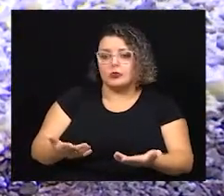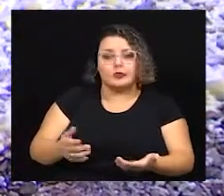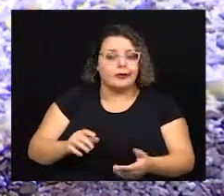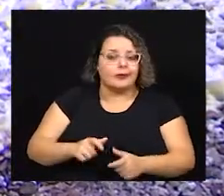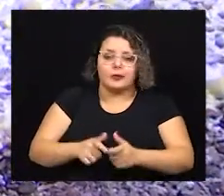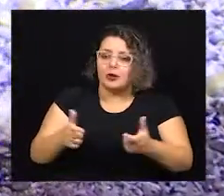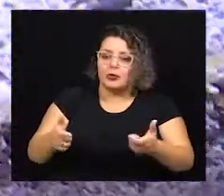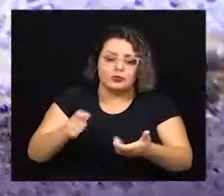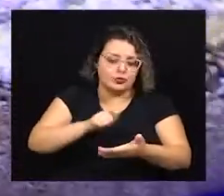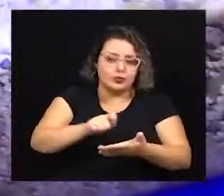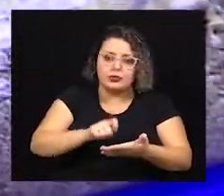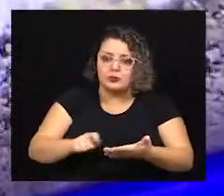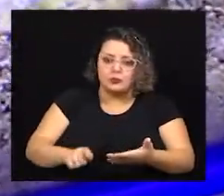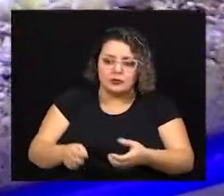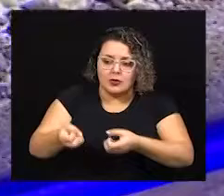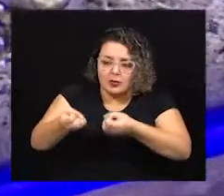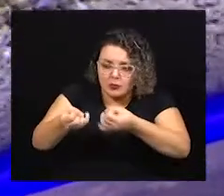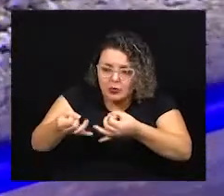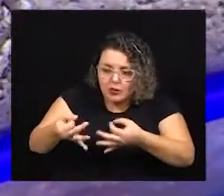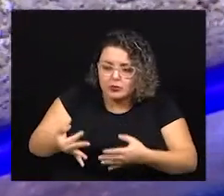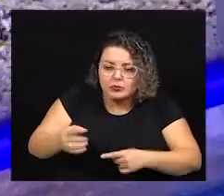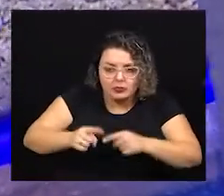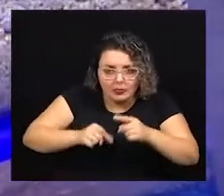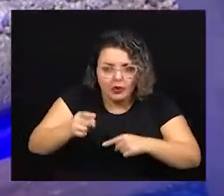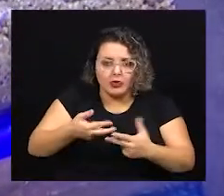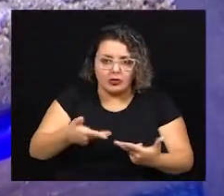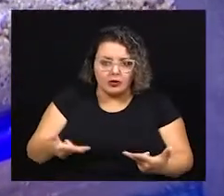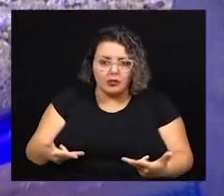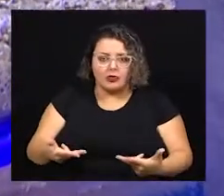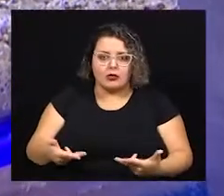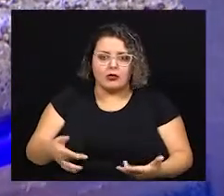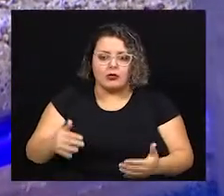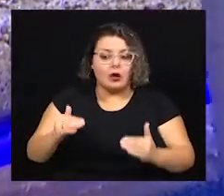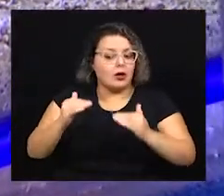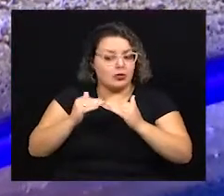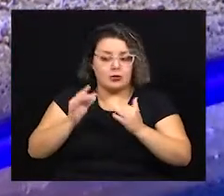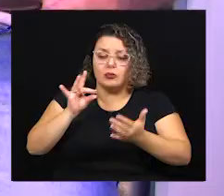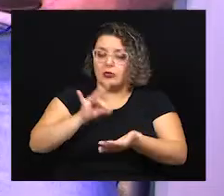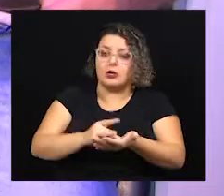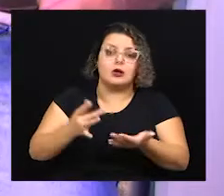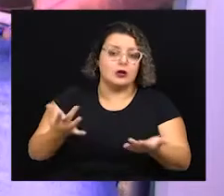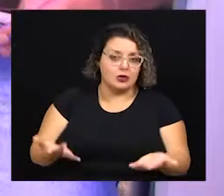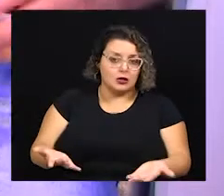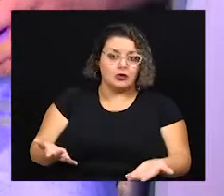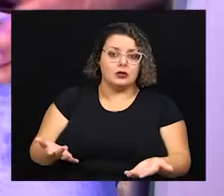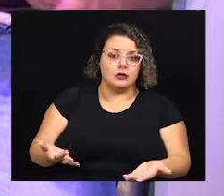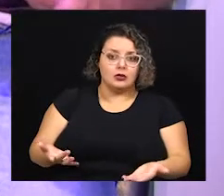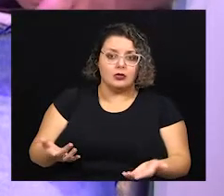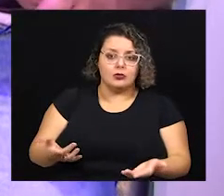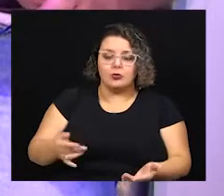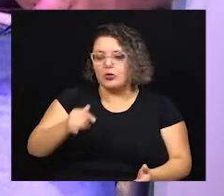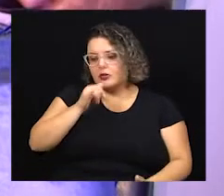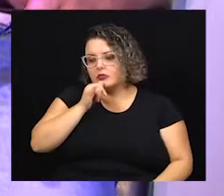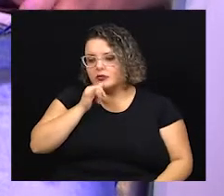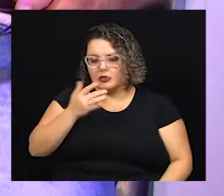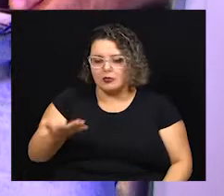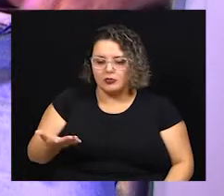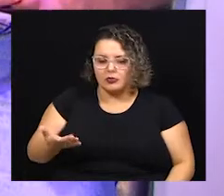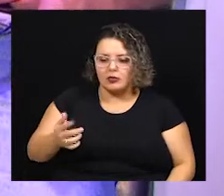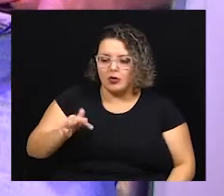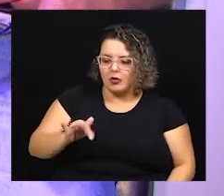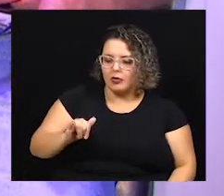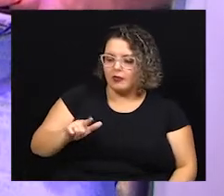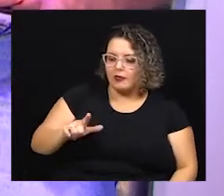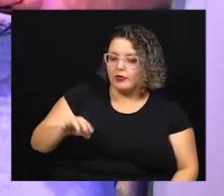escrito numa instrução de um equipamento, ele condiz com a realidade, entendeu? Eu posso te dar um exemplo, filtro